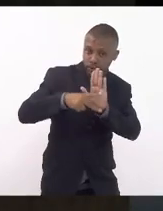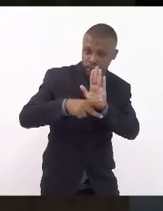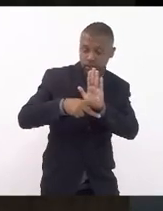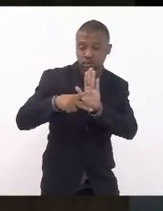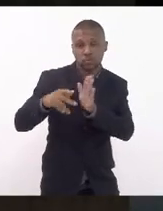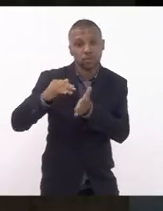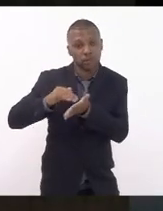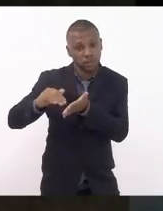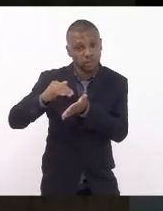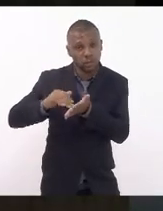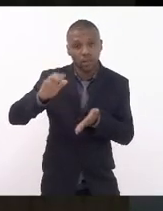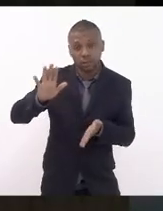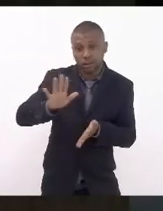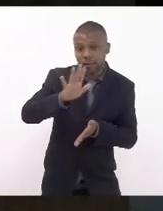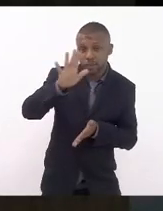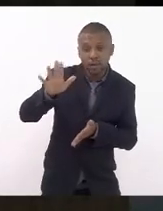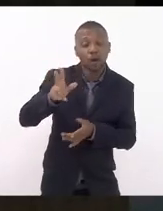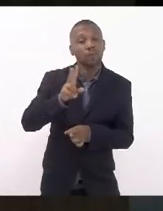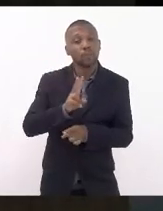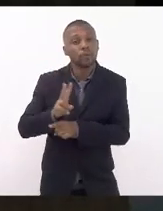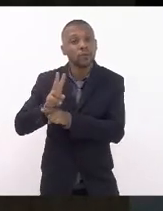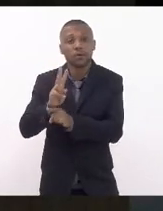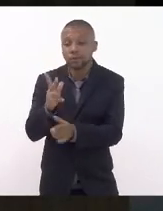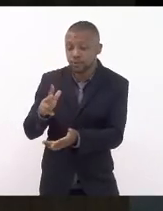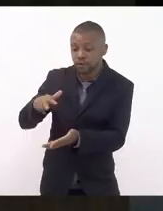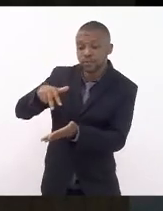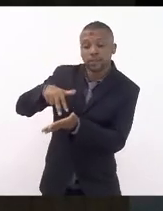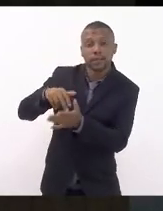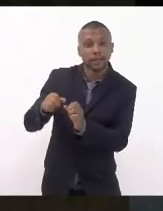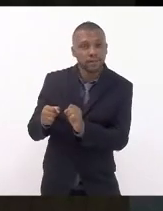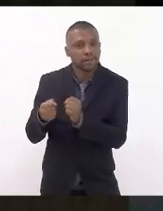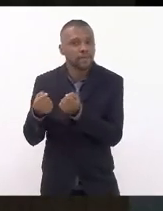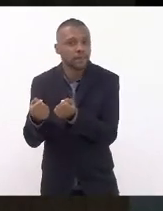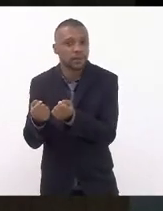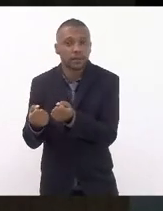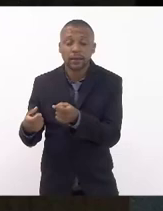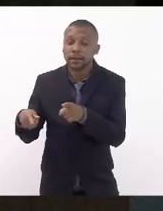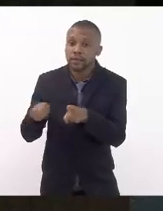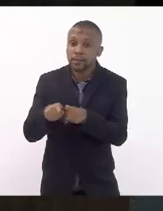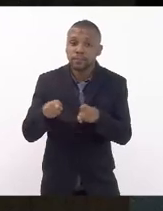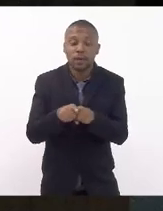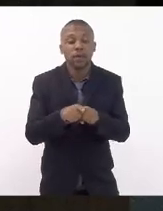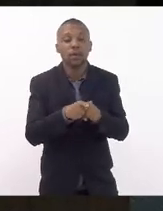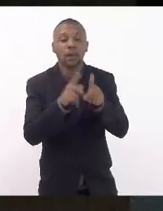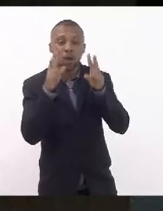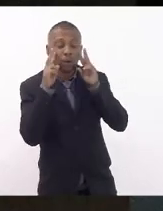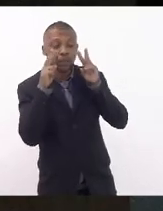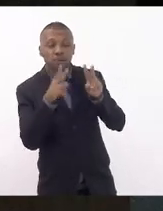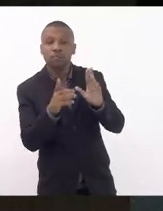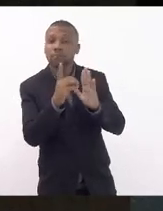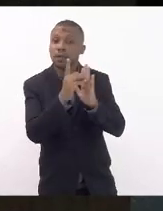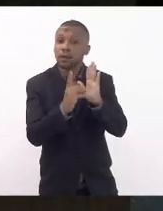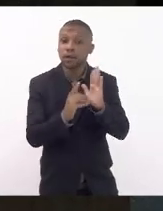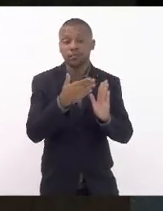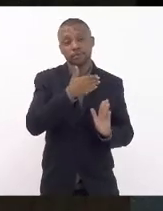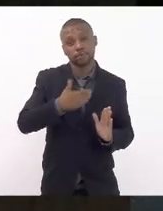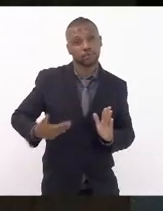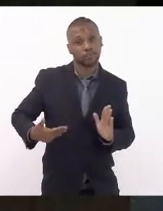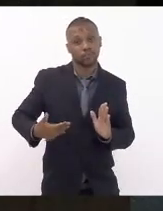Nacional de Proteção e Defesa Civil e homologado por decreto estadual no exercício